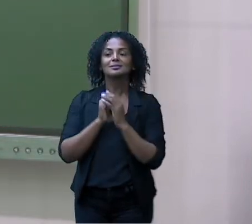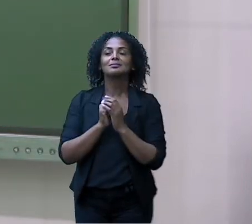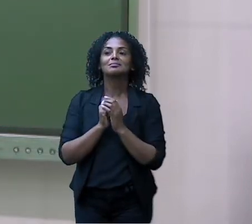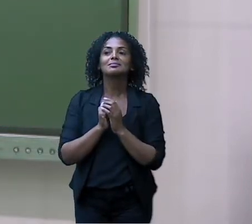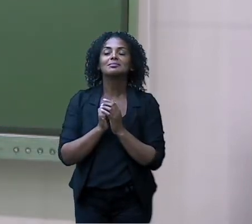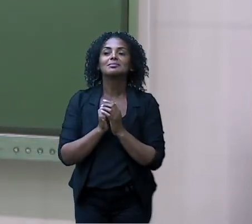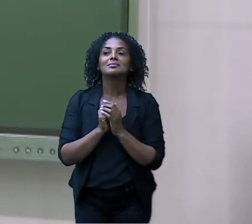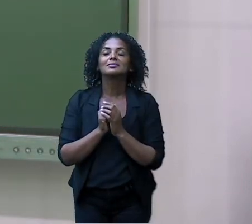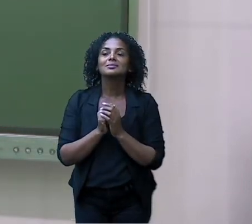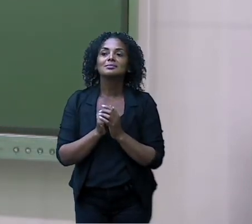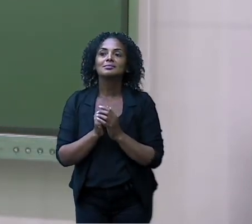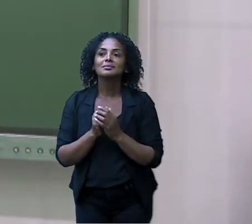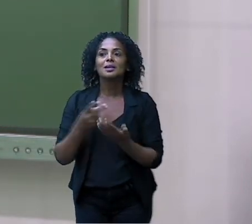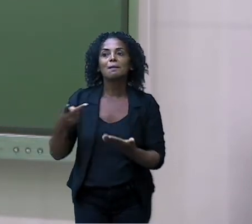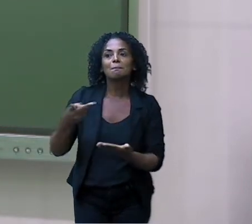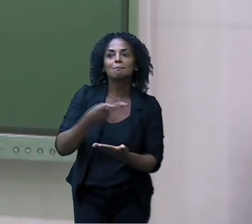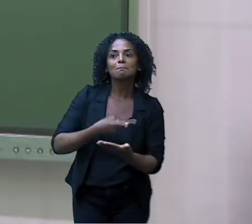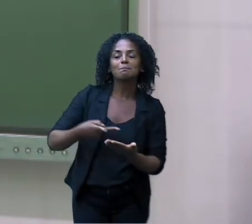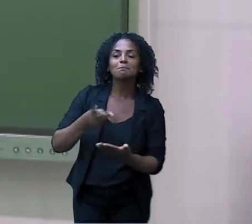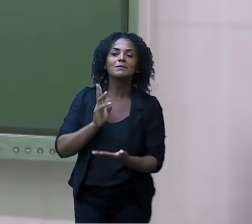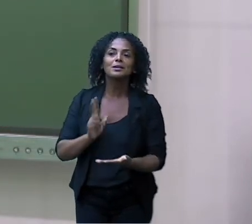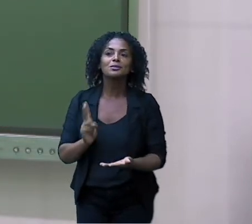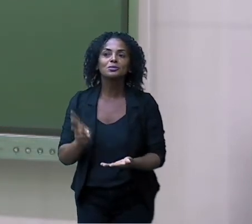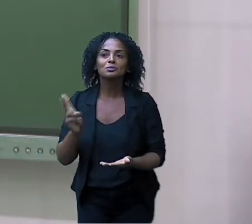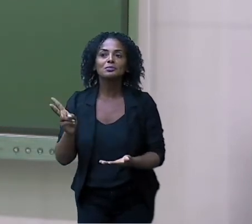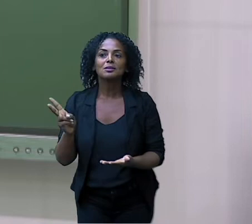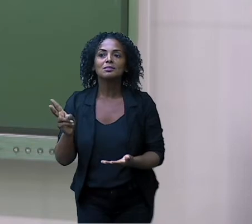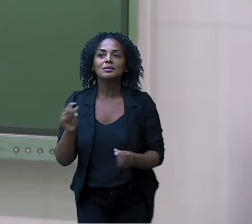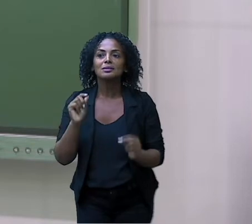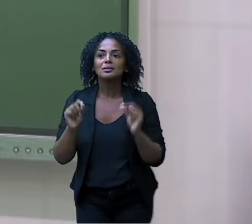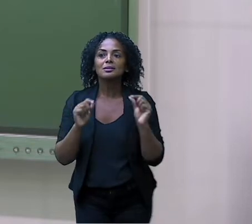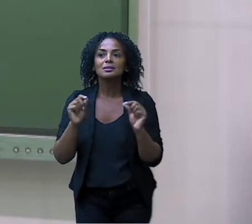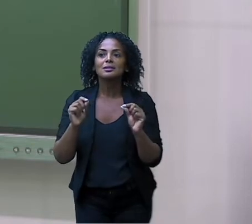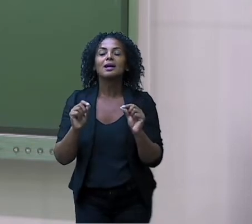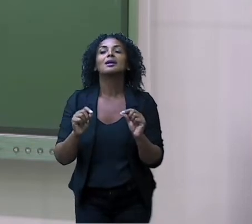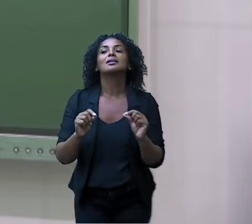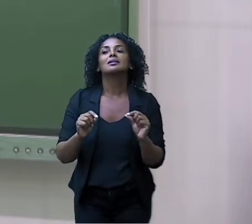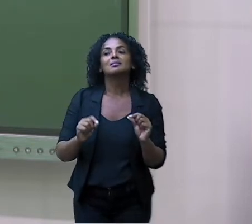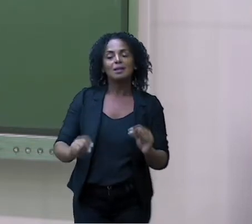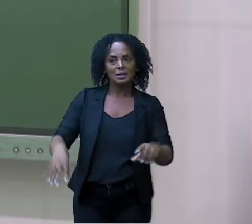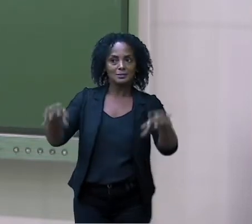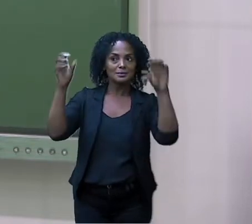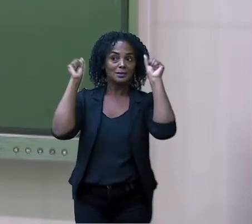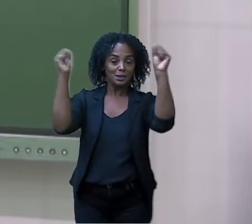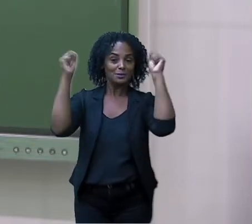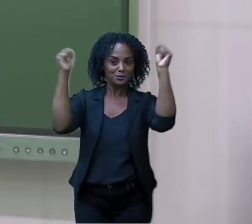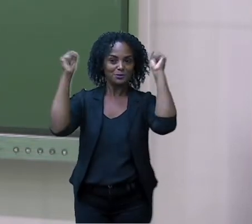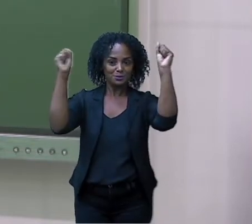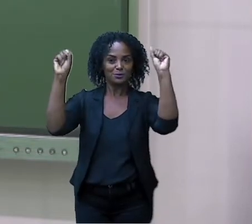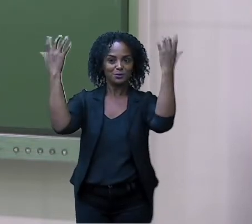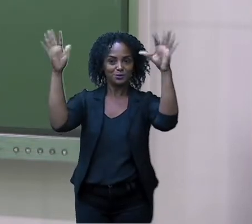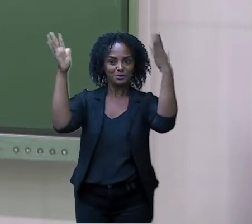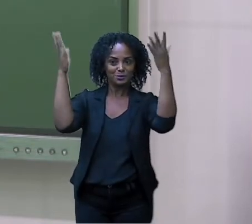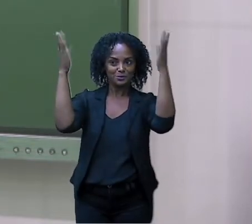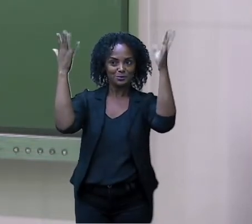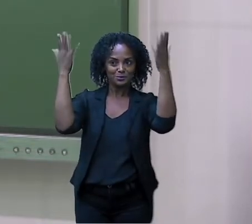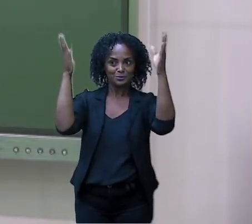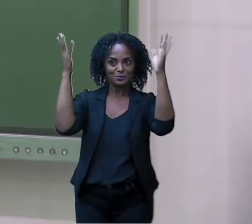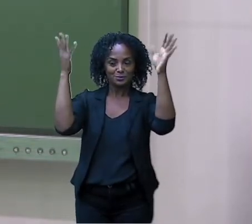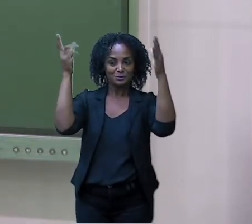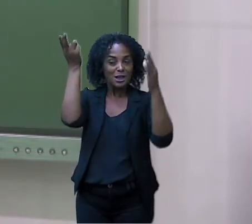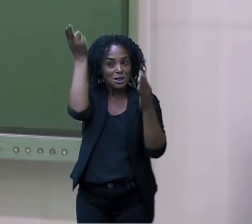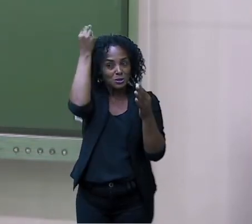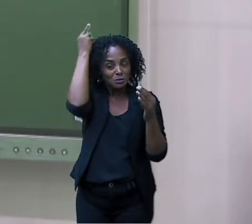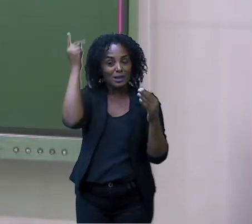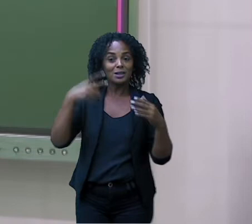Congratulations. Parabéns. Rabbit. Eu acho que acertou. E agora temos a última carta